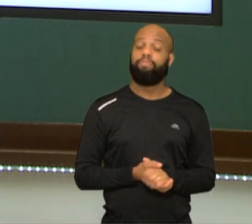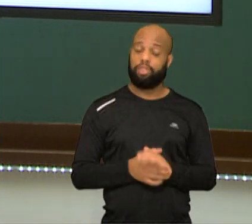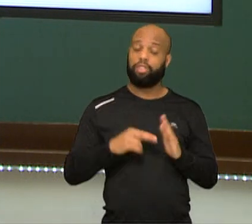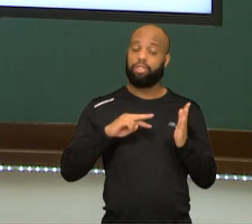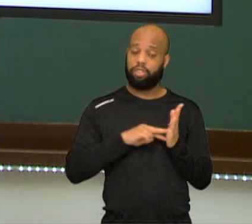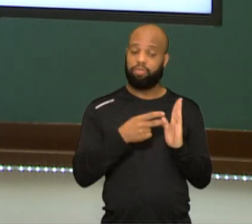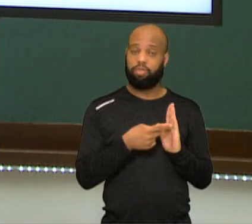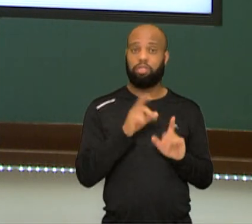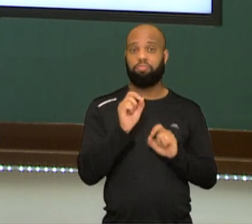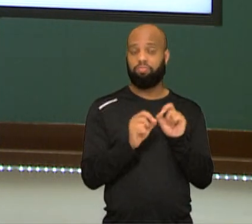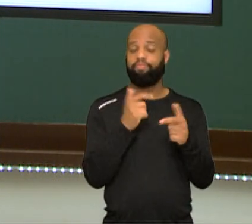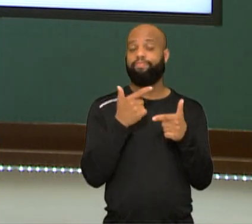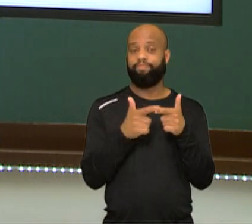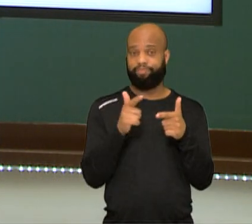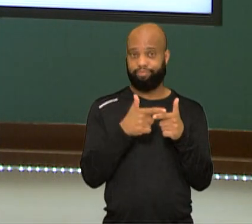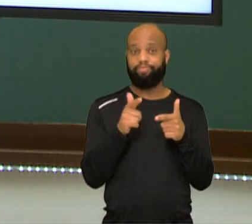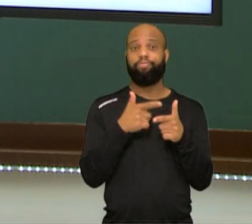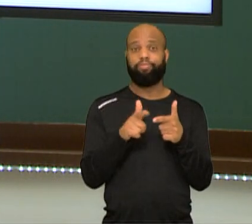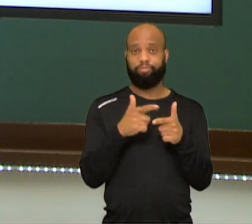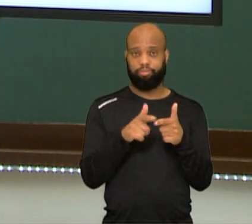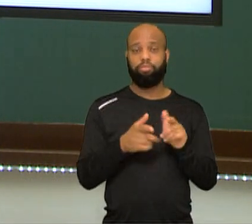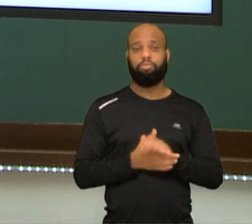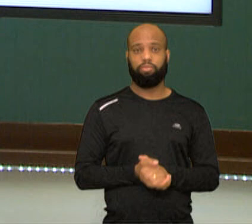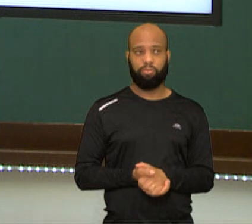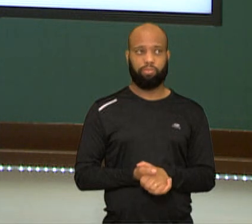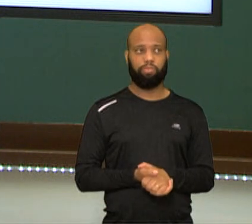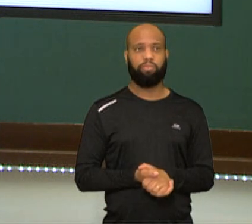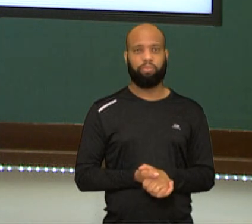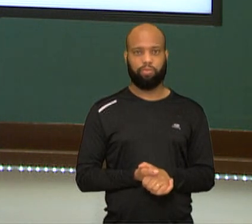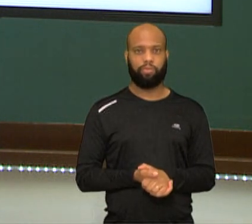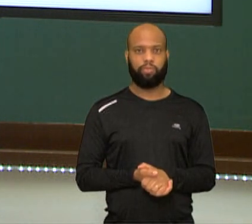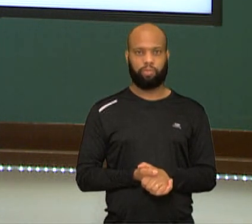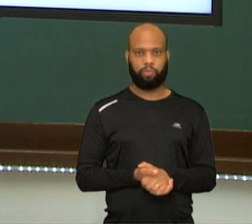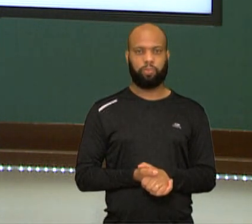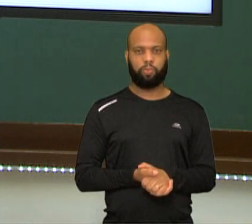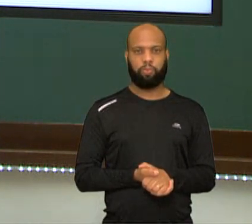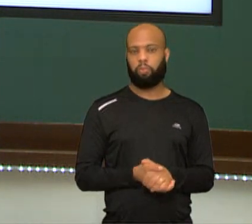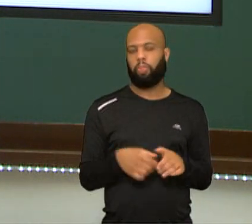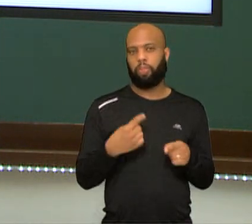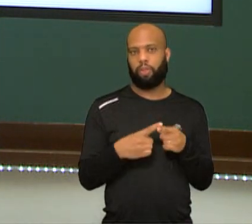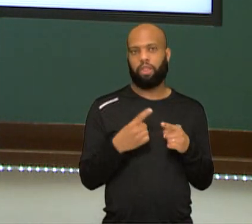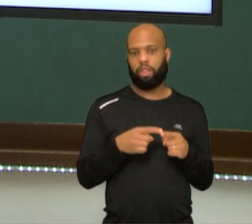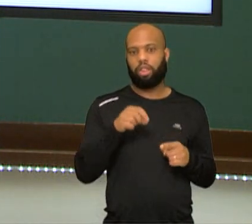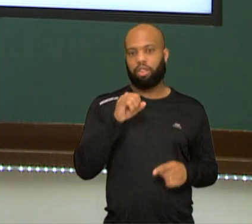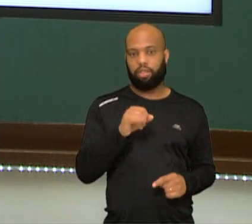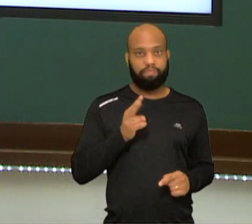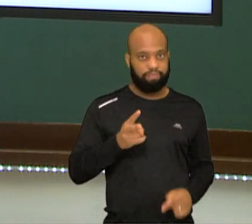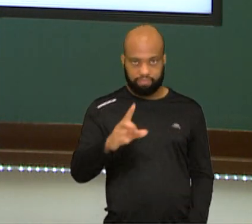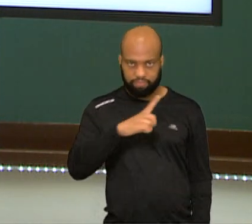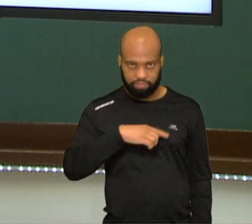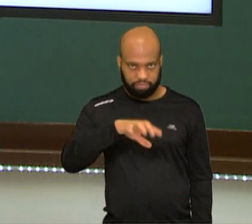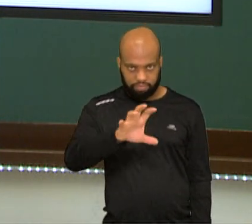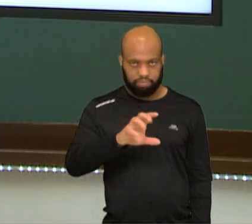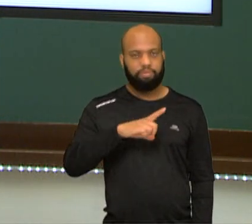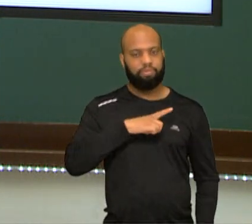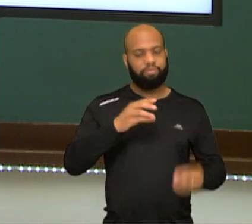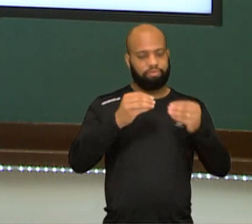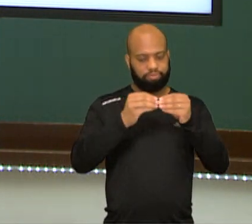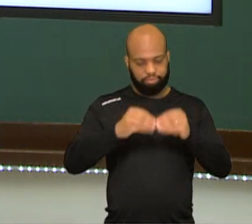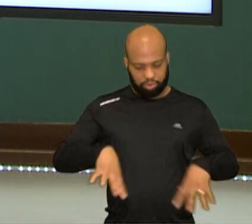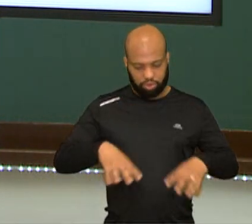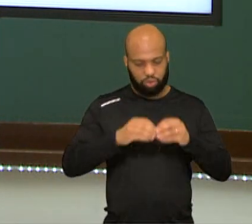Com certeza, essa substância, uma exposição muito alta a essa substância, vai ter os seus prejuízos, as